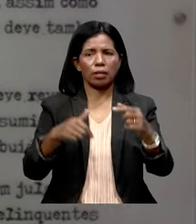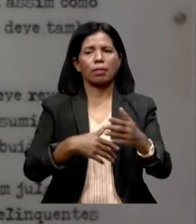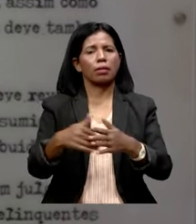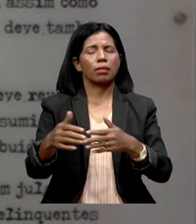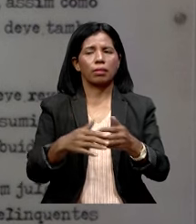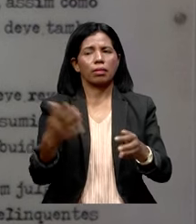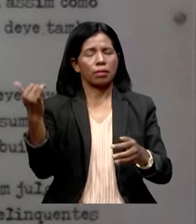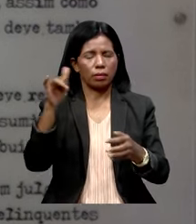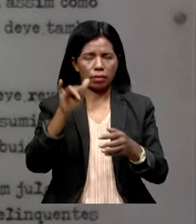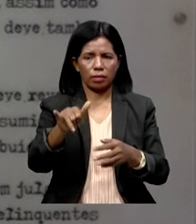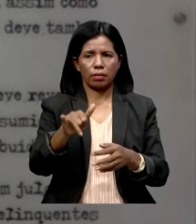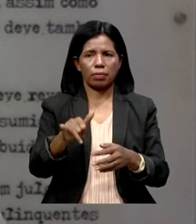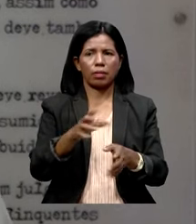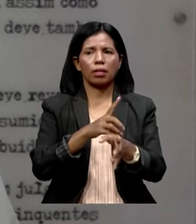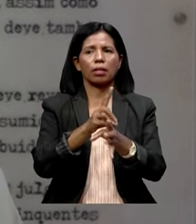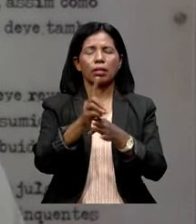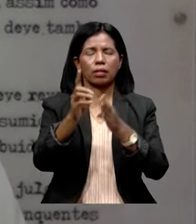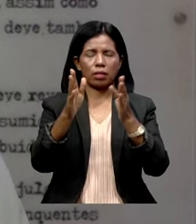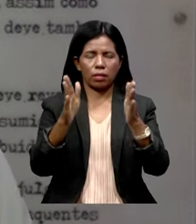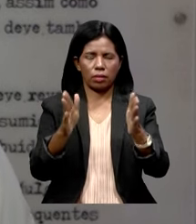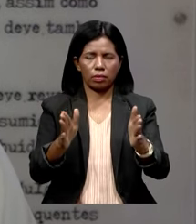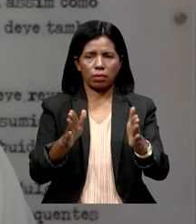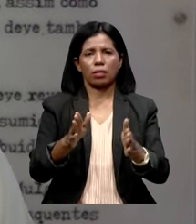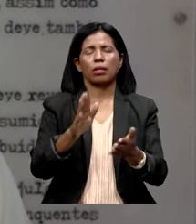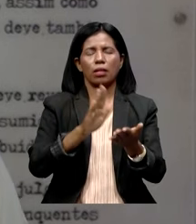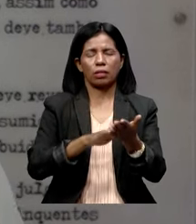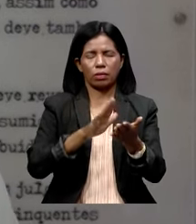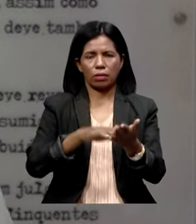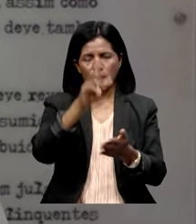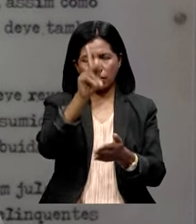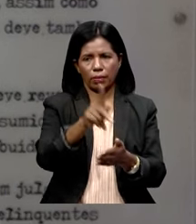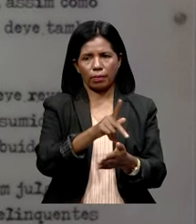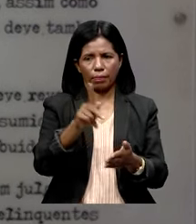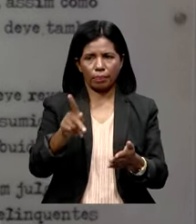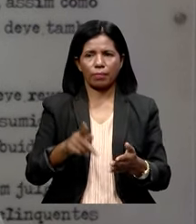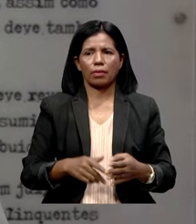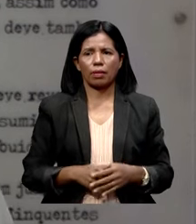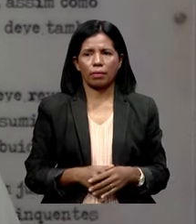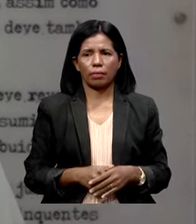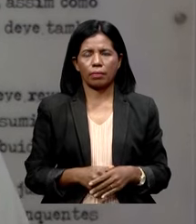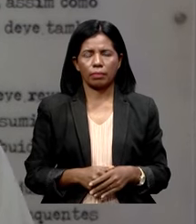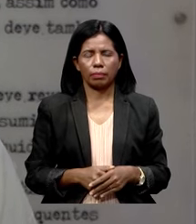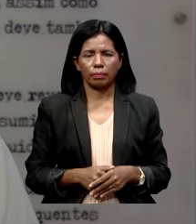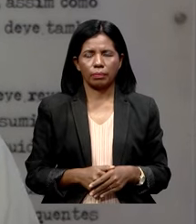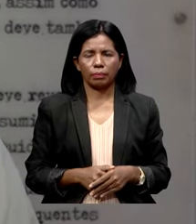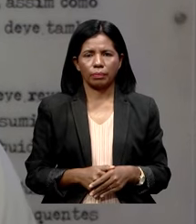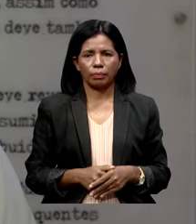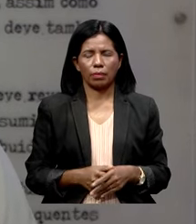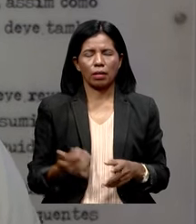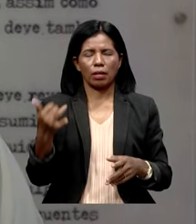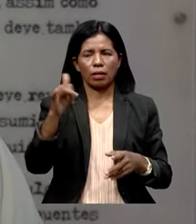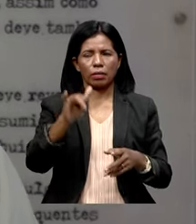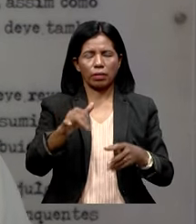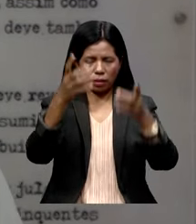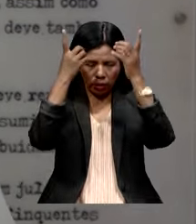ia depende ona ba ia diretor diretor cara escola católica ni nian ba sir ne da decisão